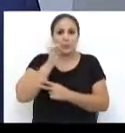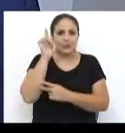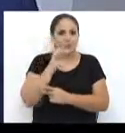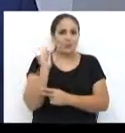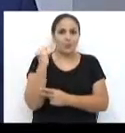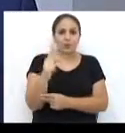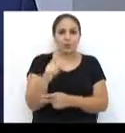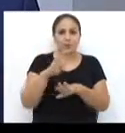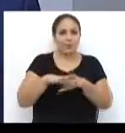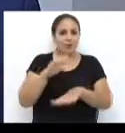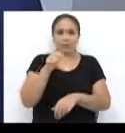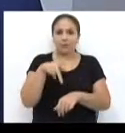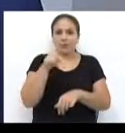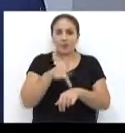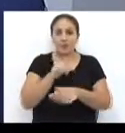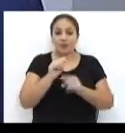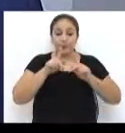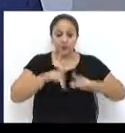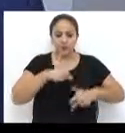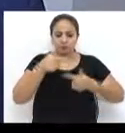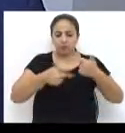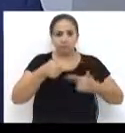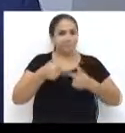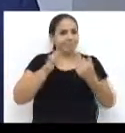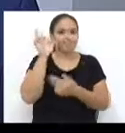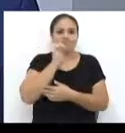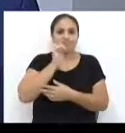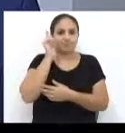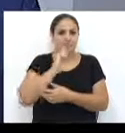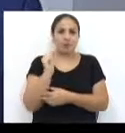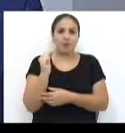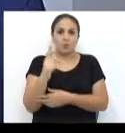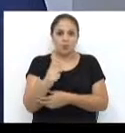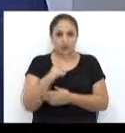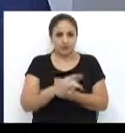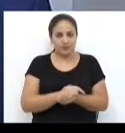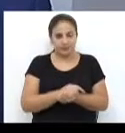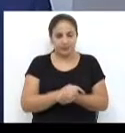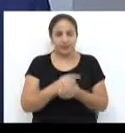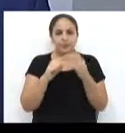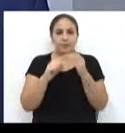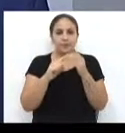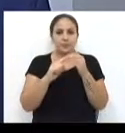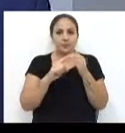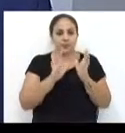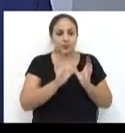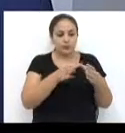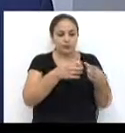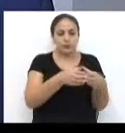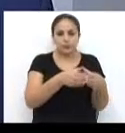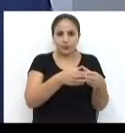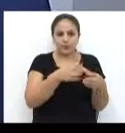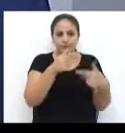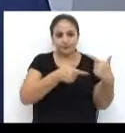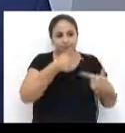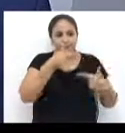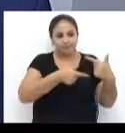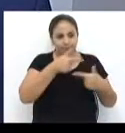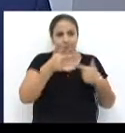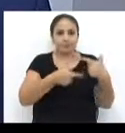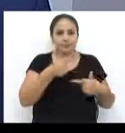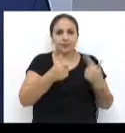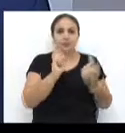mais se aposentar nesse país. O trabalhador não vai se aposentar. Principalmente aquelas categorias de trabalhadores